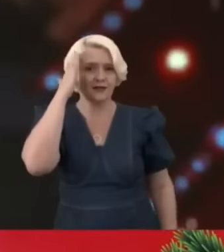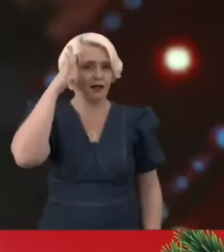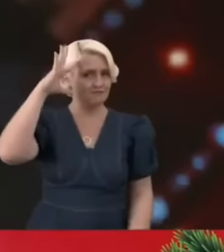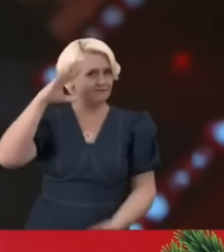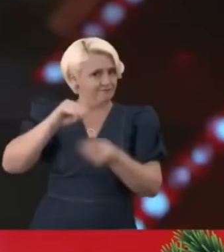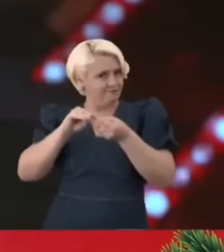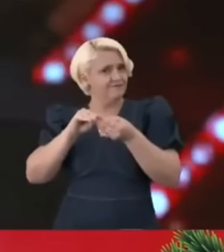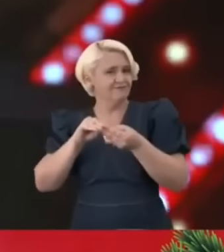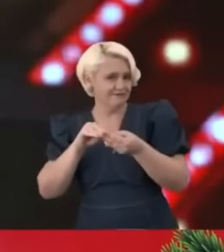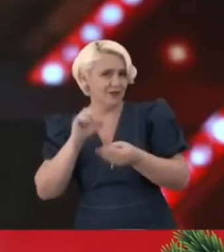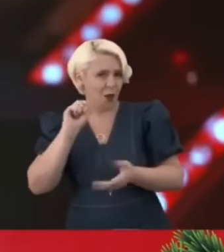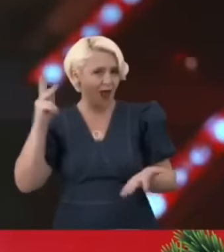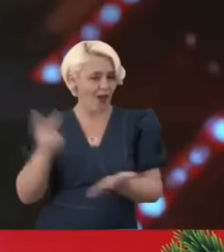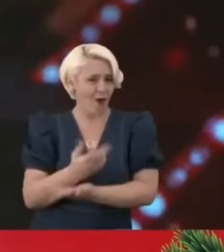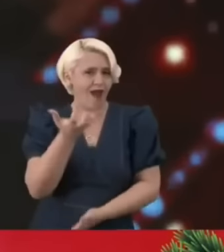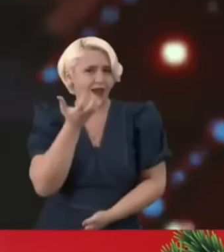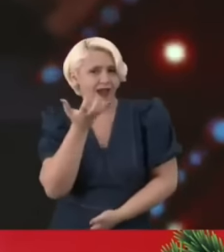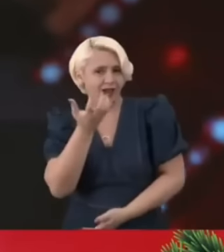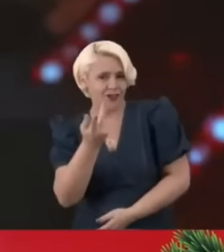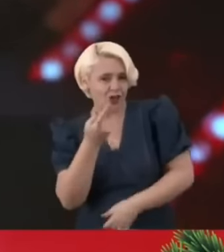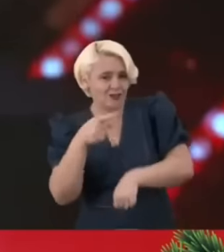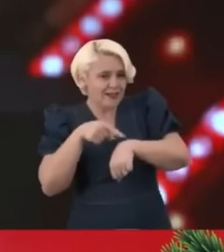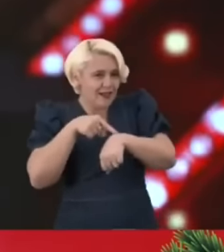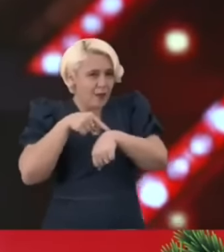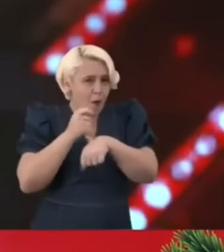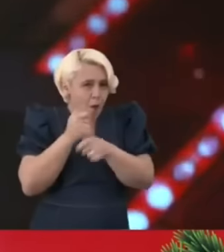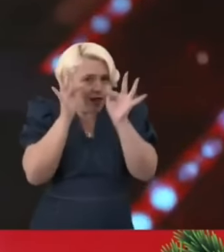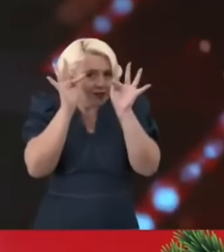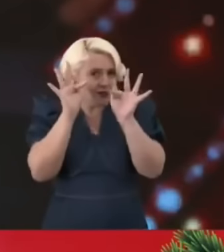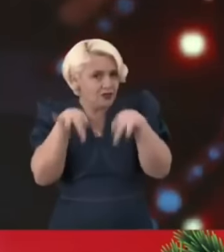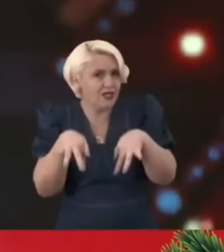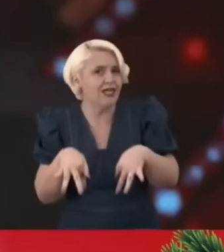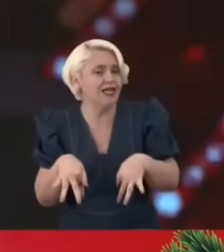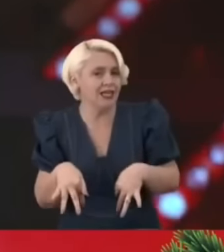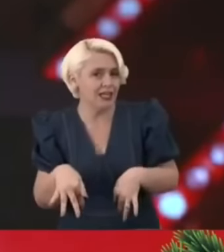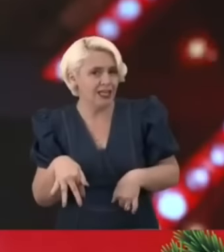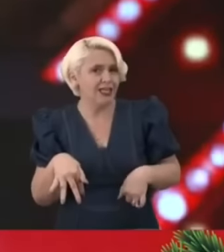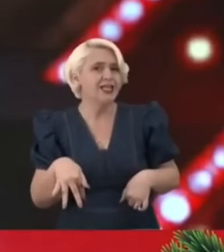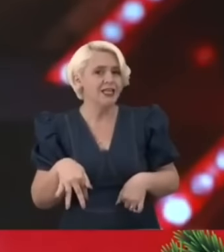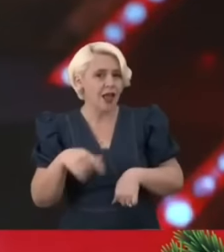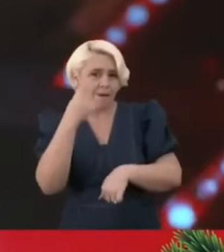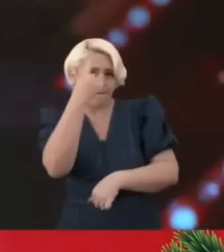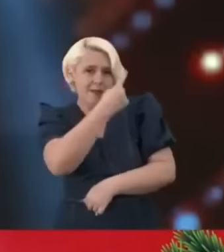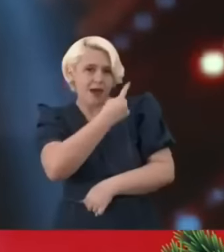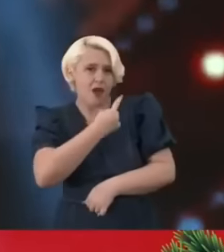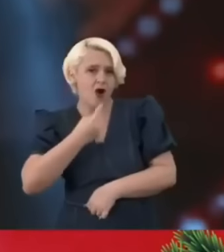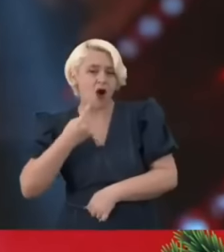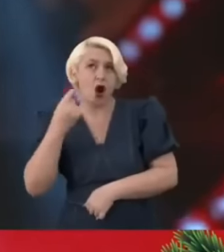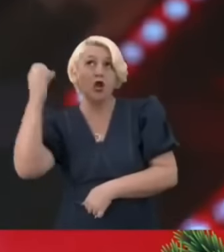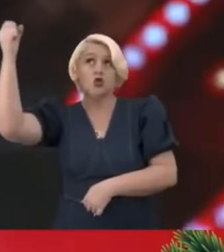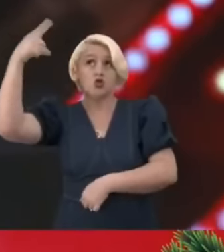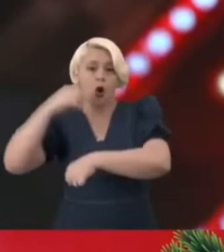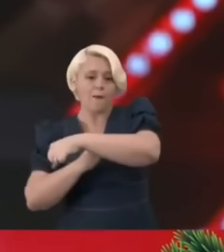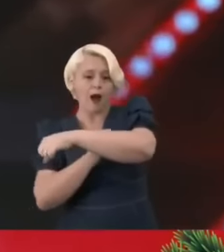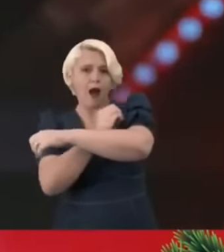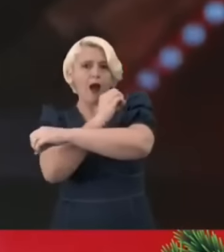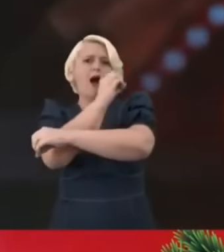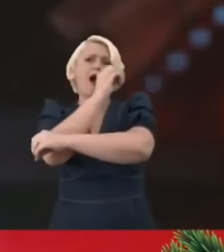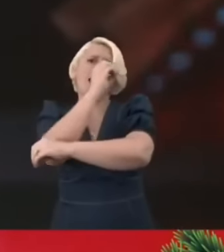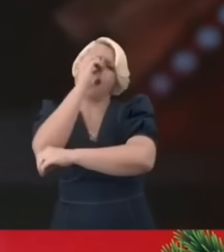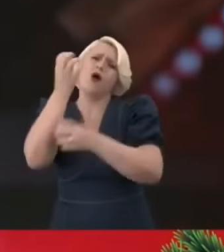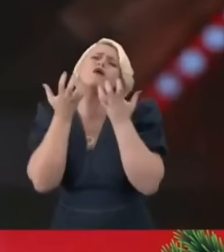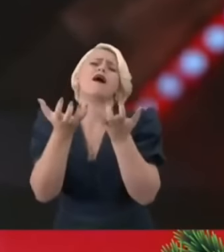tá pisando. O nosso tempo tá quase acabando. Em meia hora o sol vai nascer.